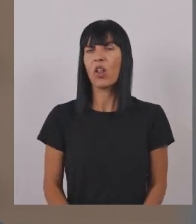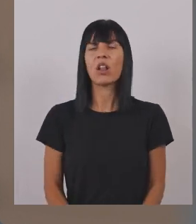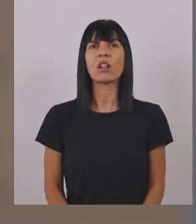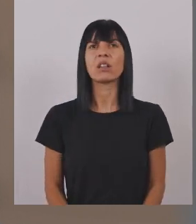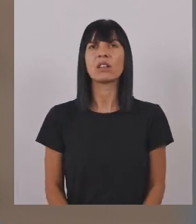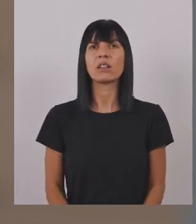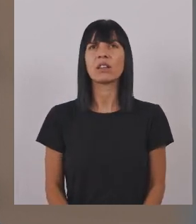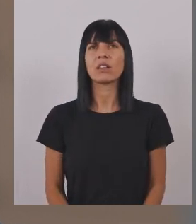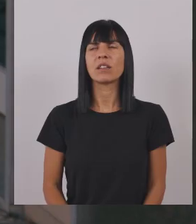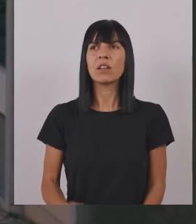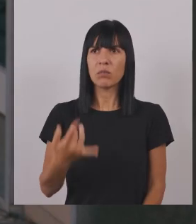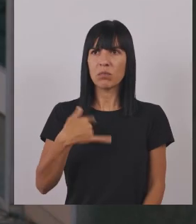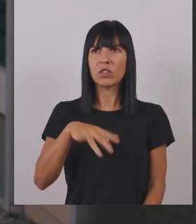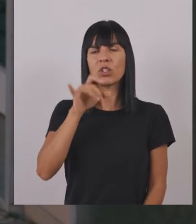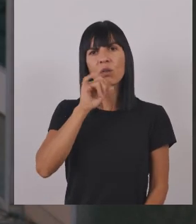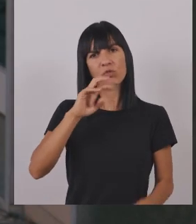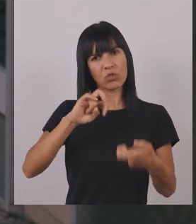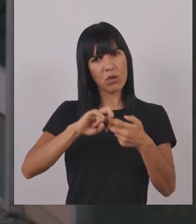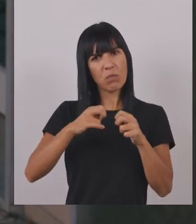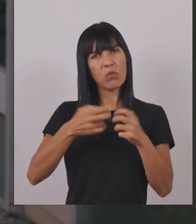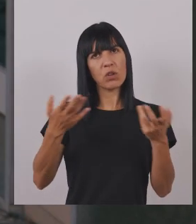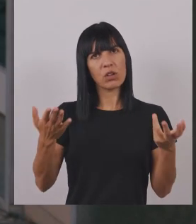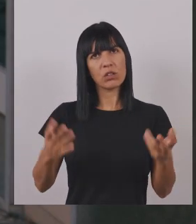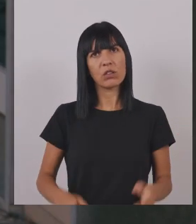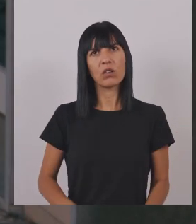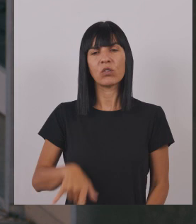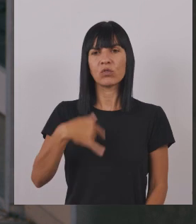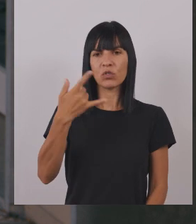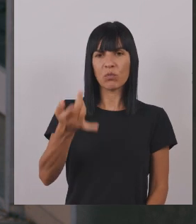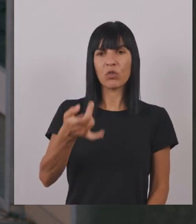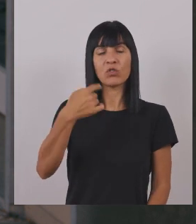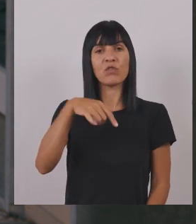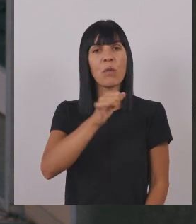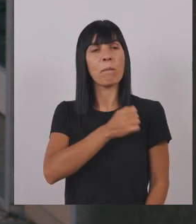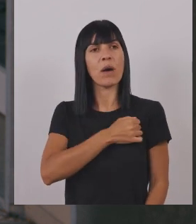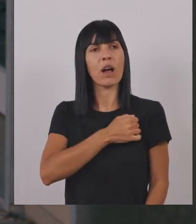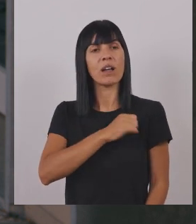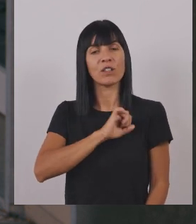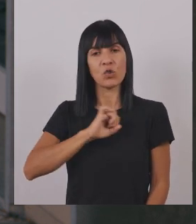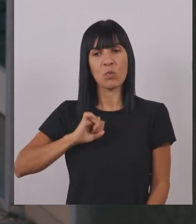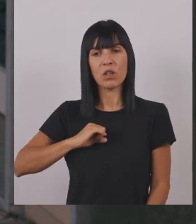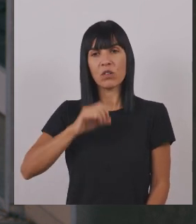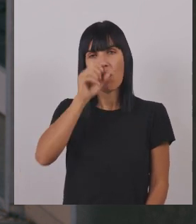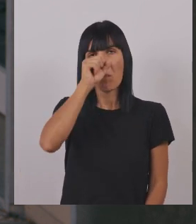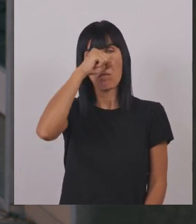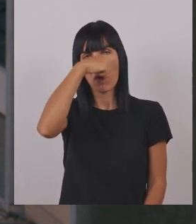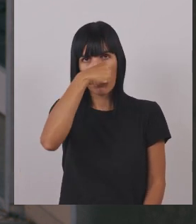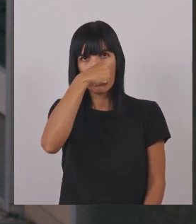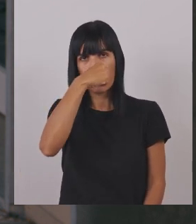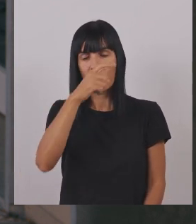Mas se calhar vou ter problemas, se calhar chega à casa do patrão bêbado, depois